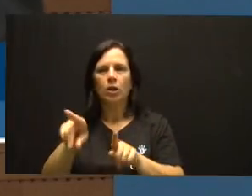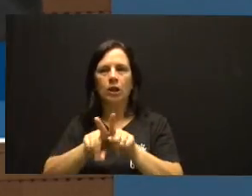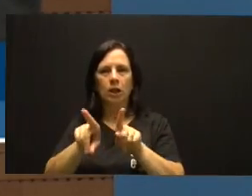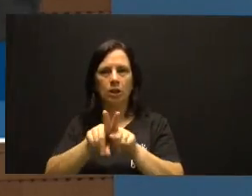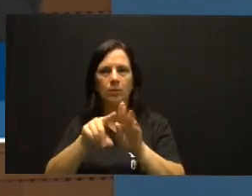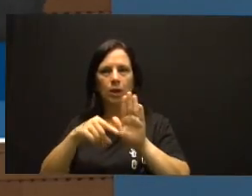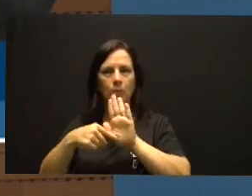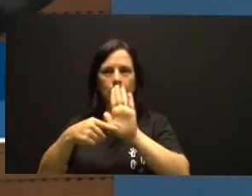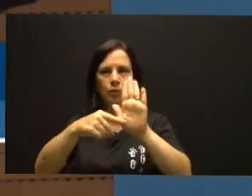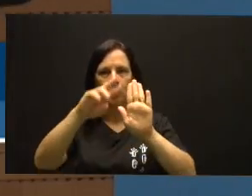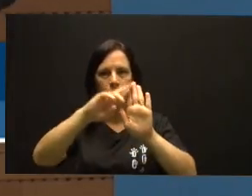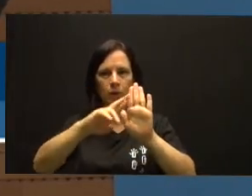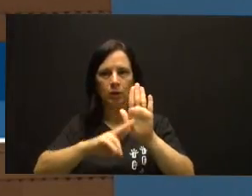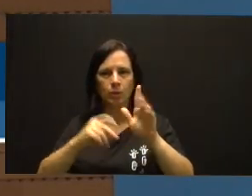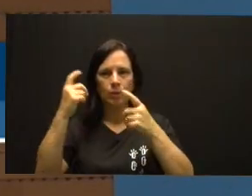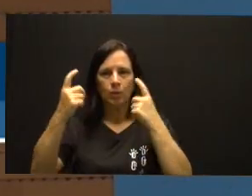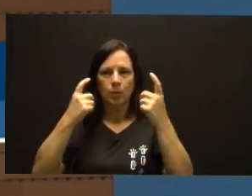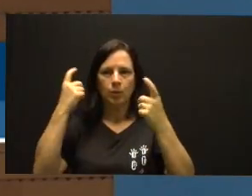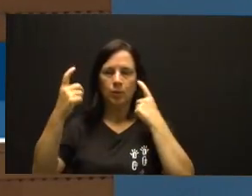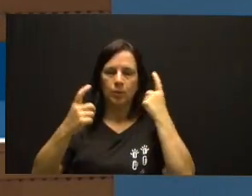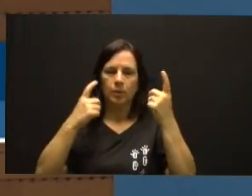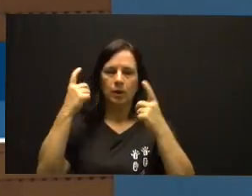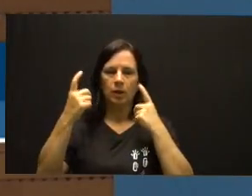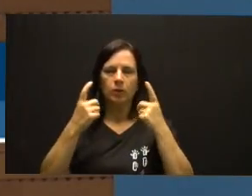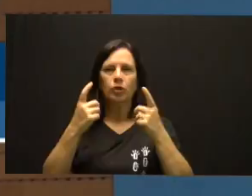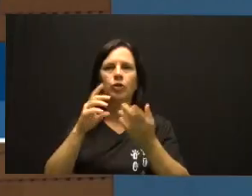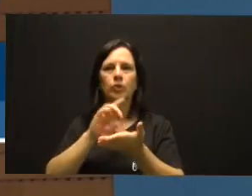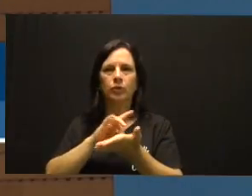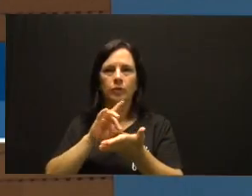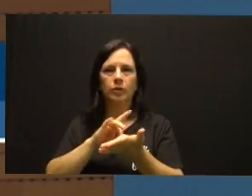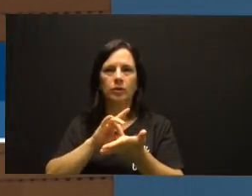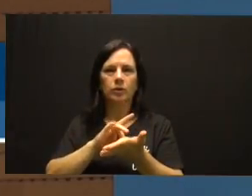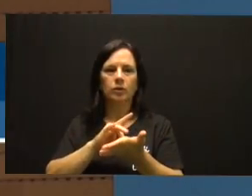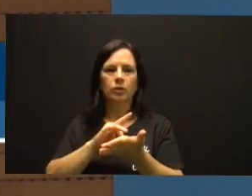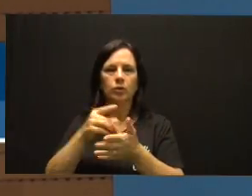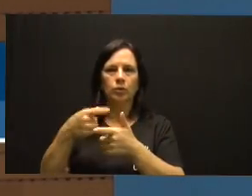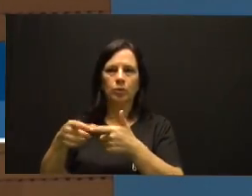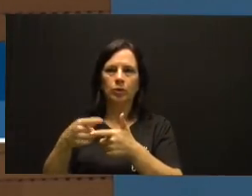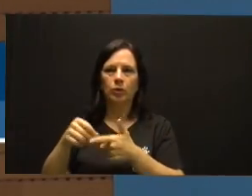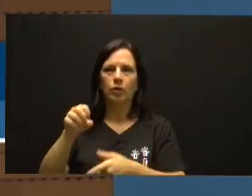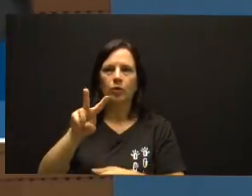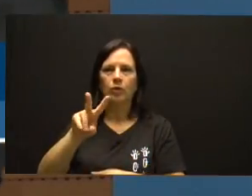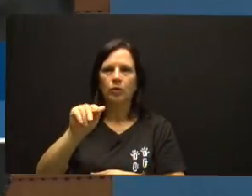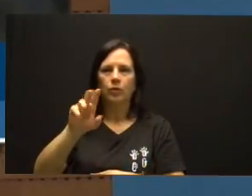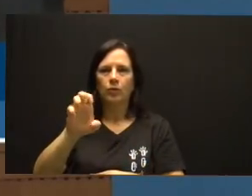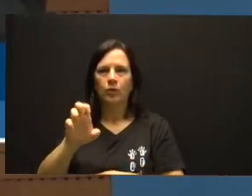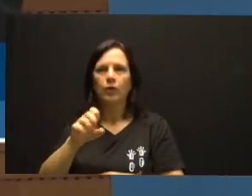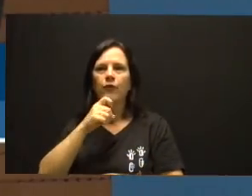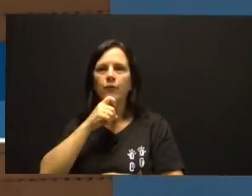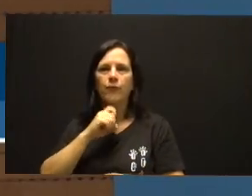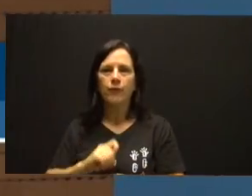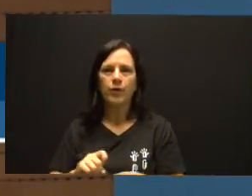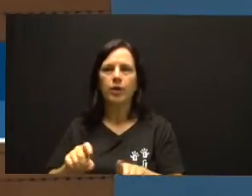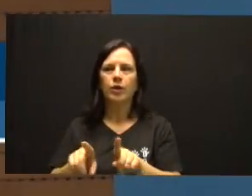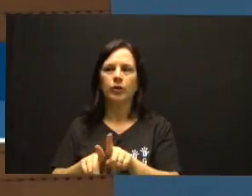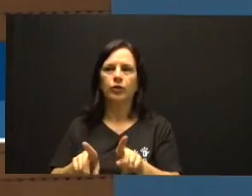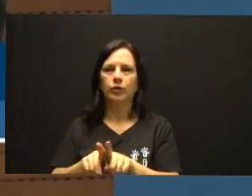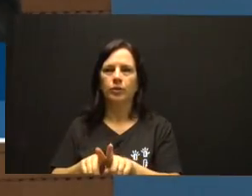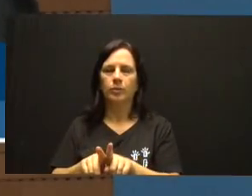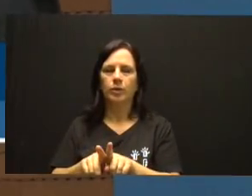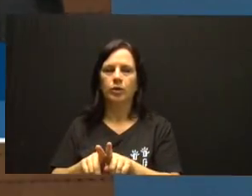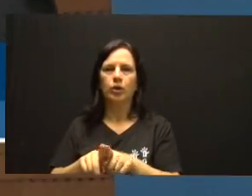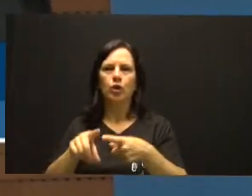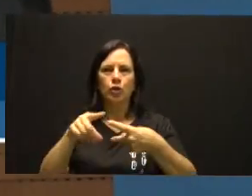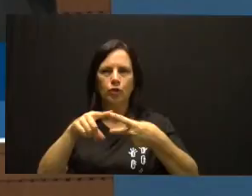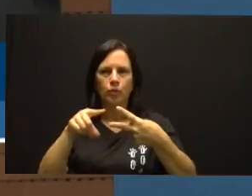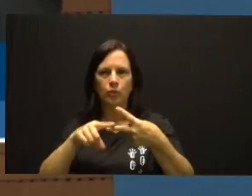requerimento, preocupado, na verdade, com a situação do Vale Verde. Porém, como Vossa Excelência aqui pontuou,